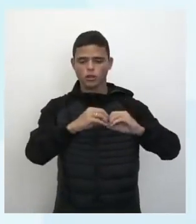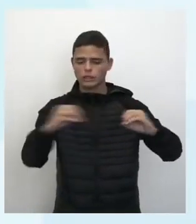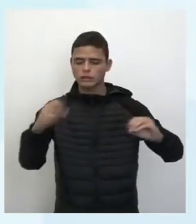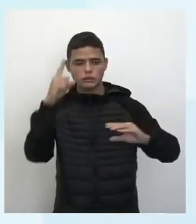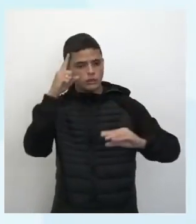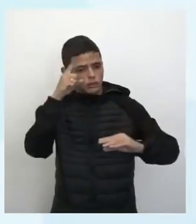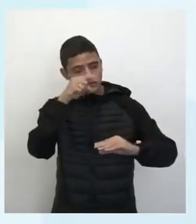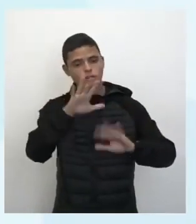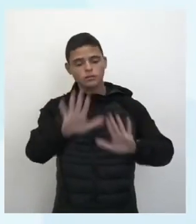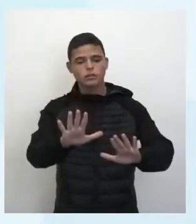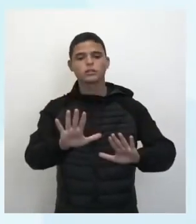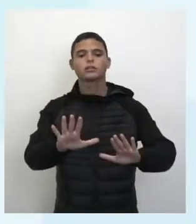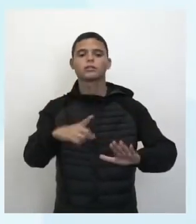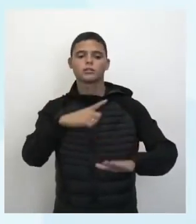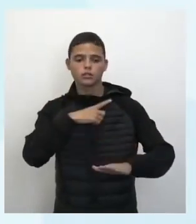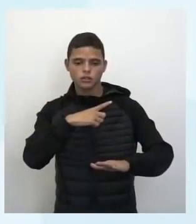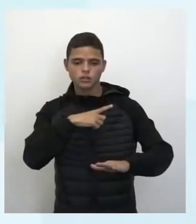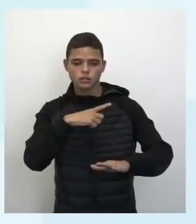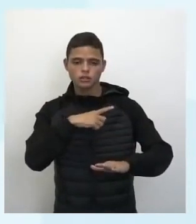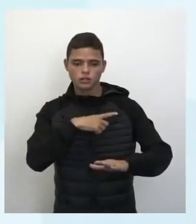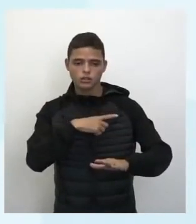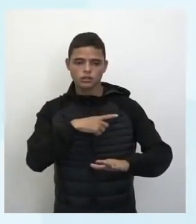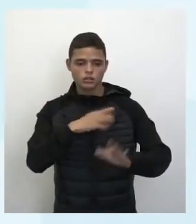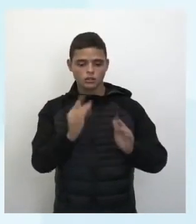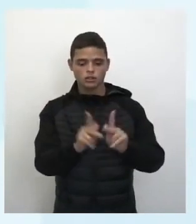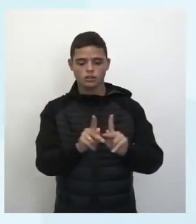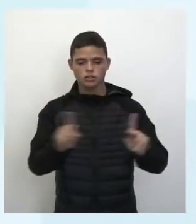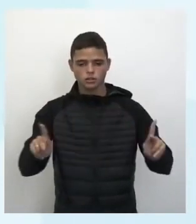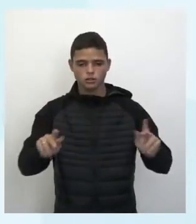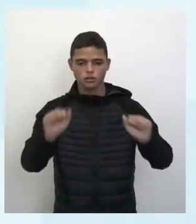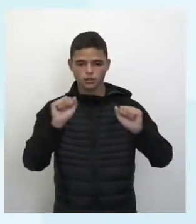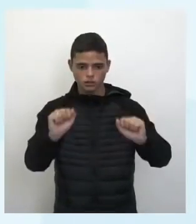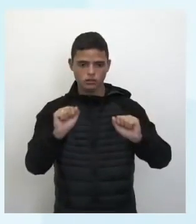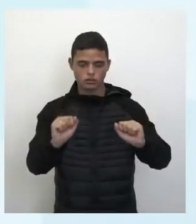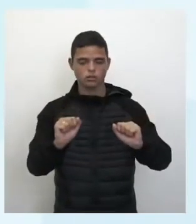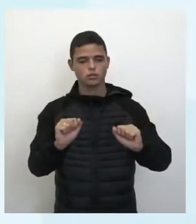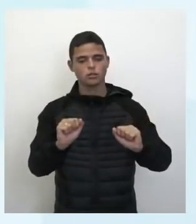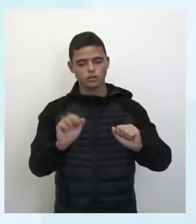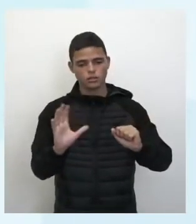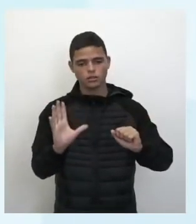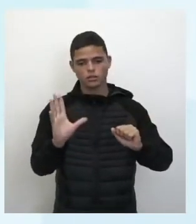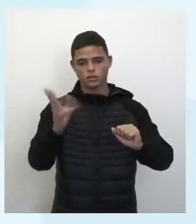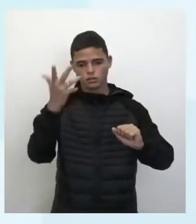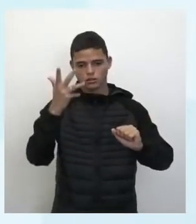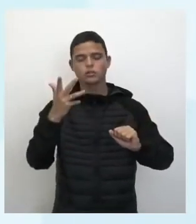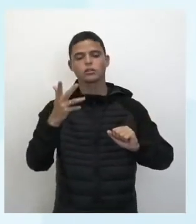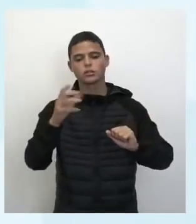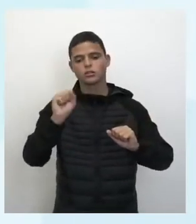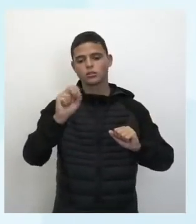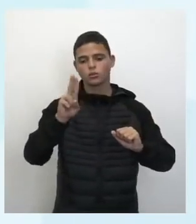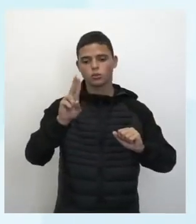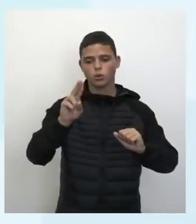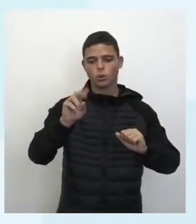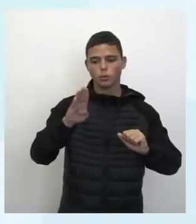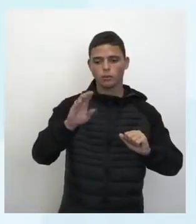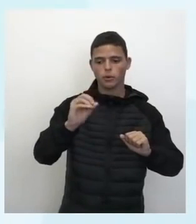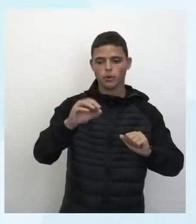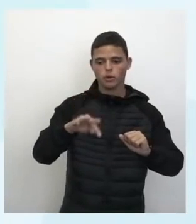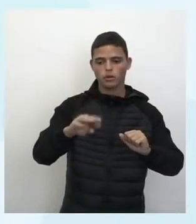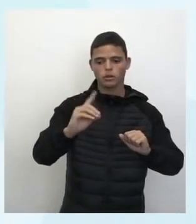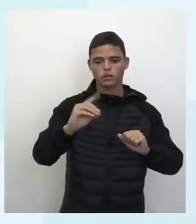Tá? Nesse caso, teremos períodos compostos que podem ser por coordenação ou por subordinação. Eu dei os dois